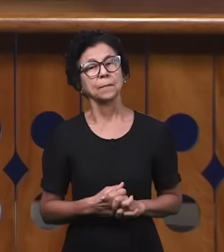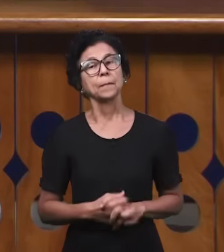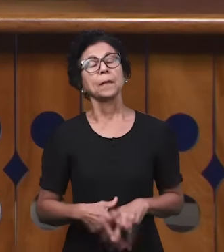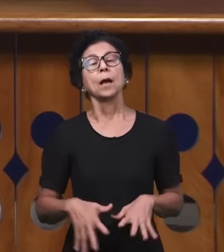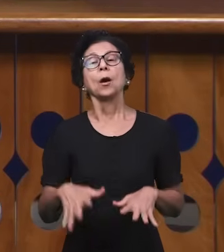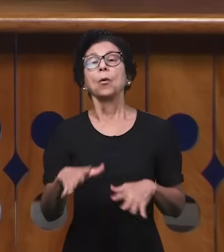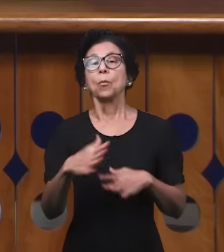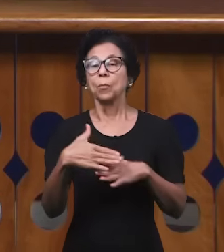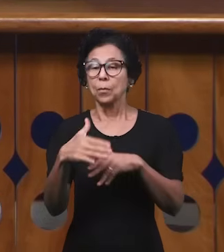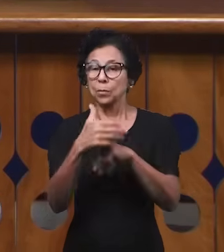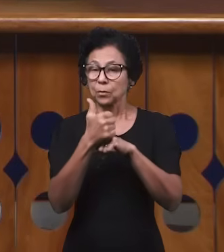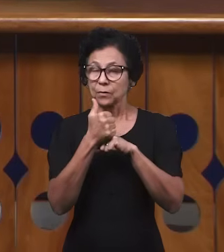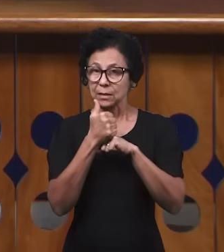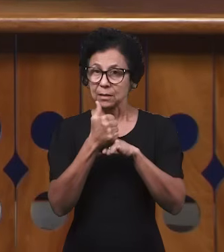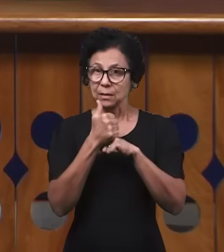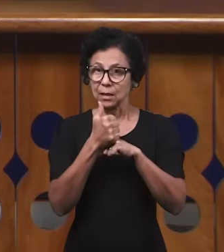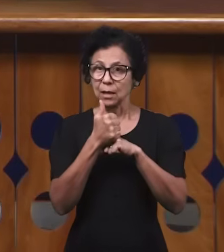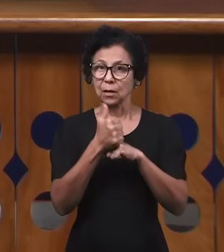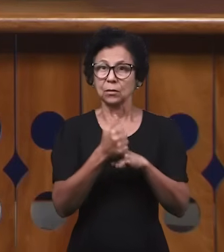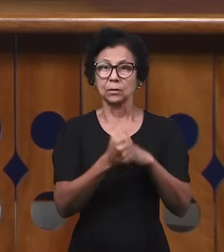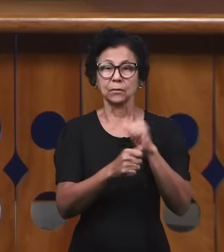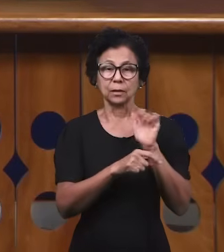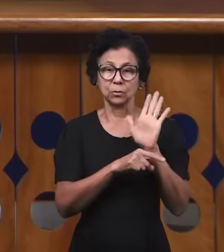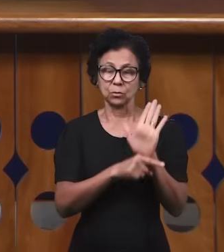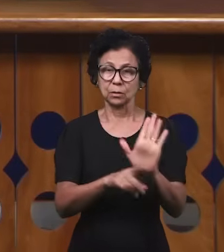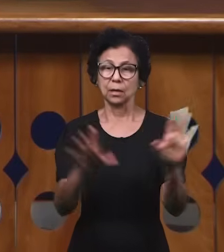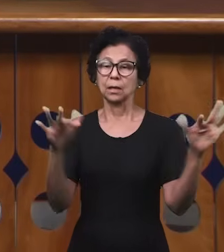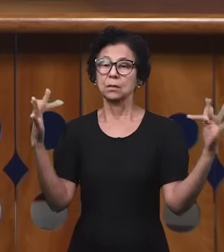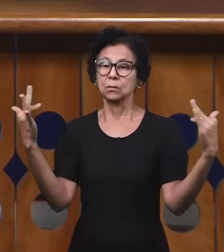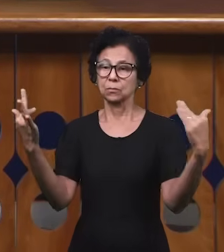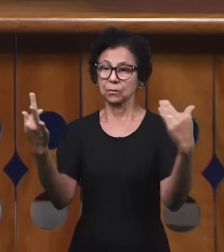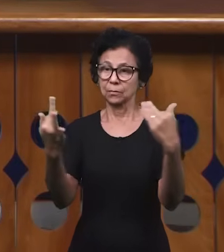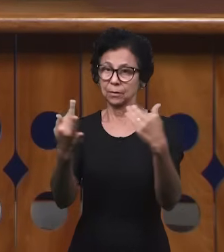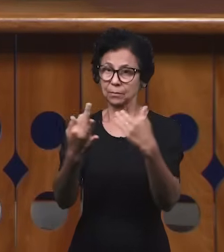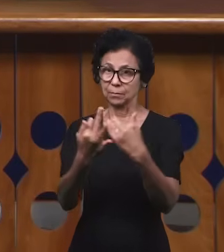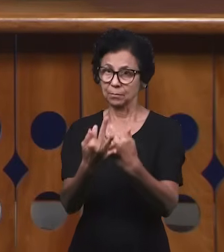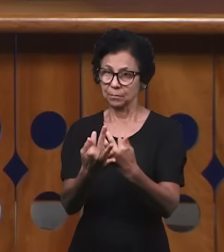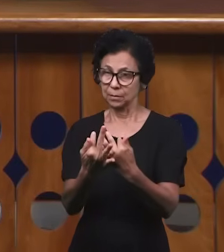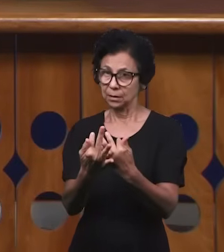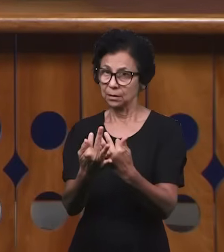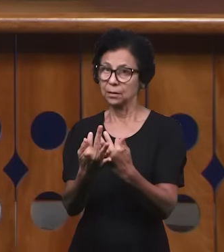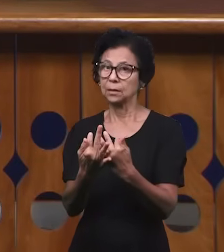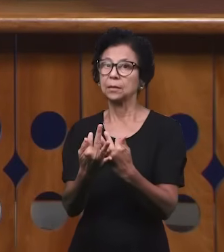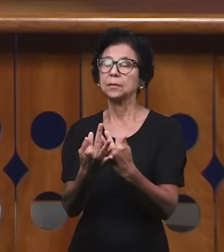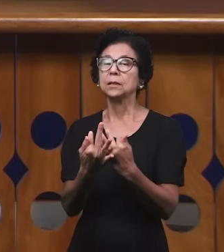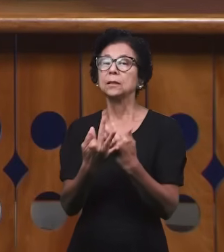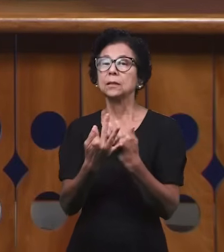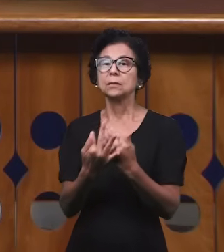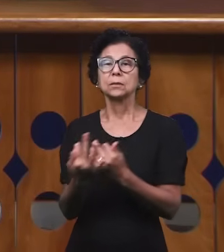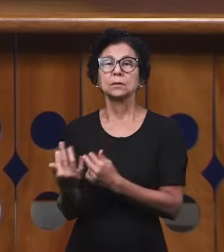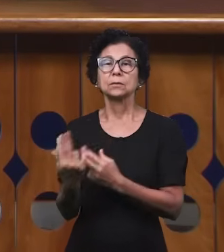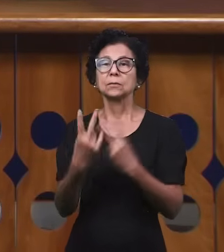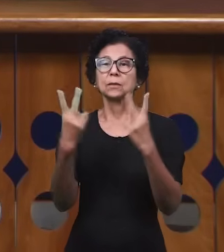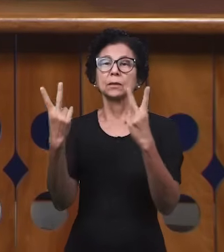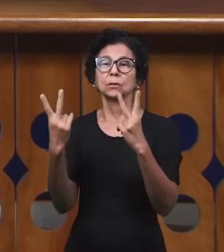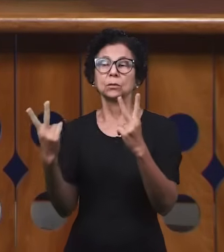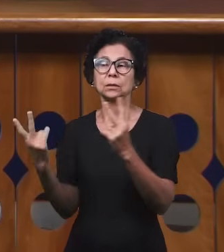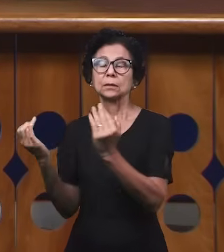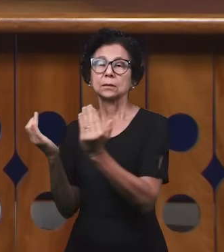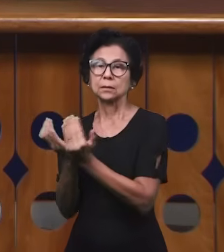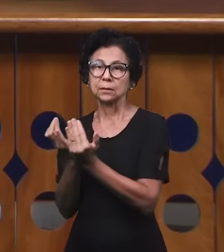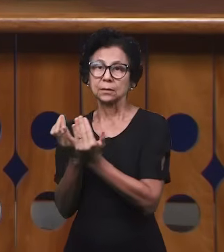com dignidade para ser presente e transmitir valores cristãos. Terceiro